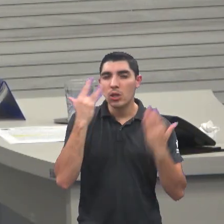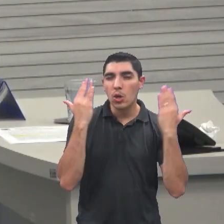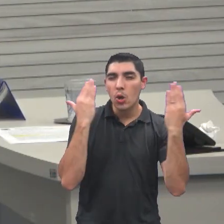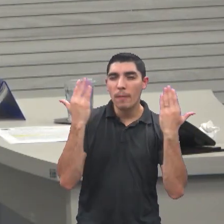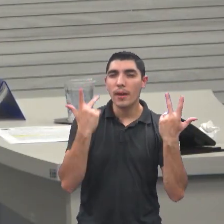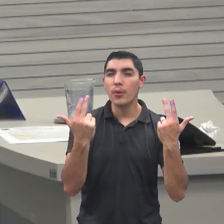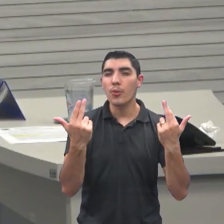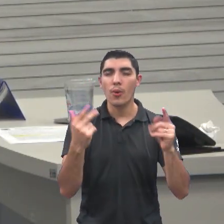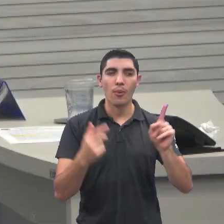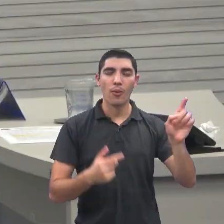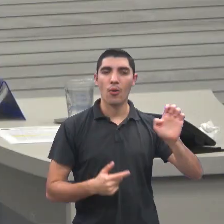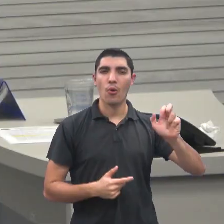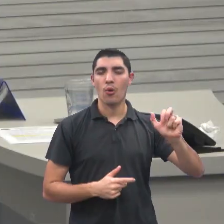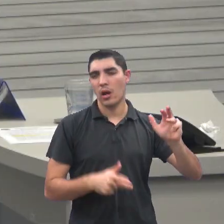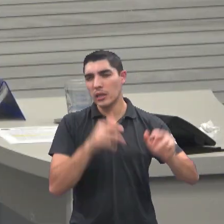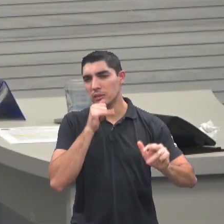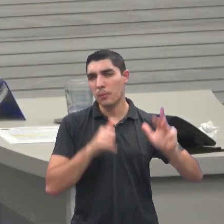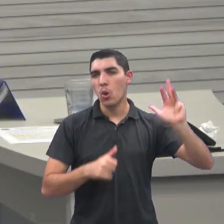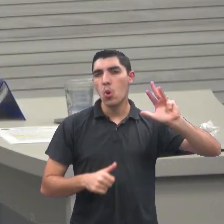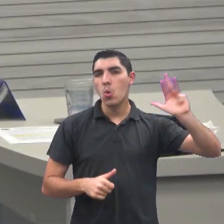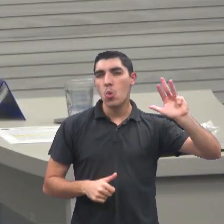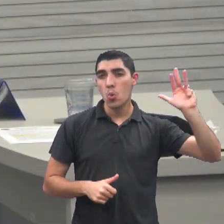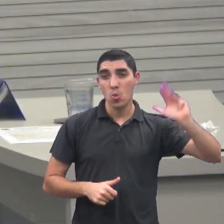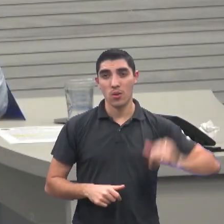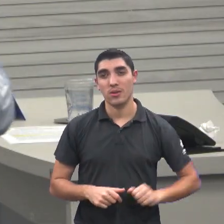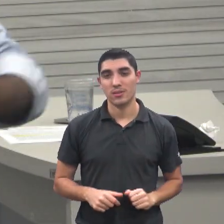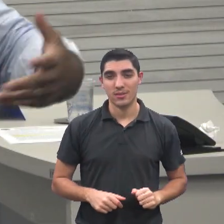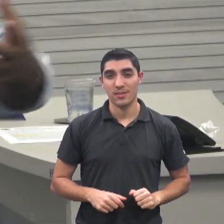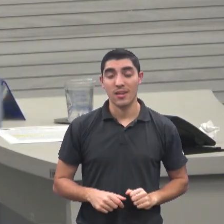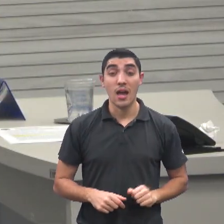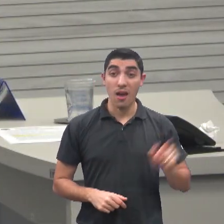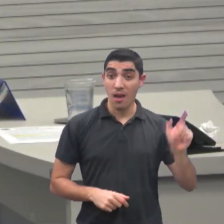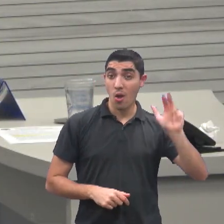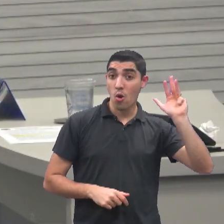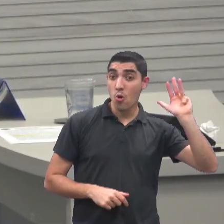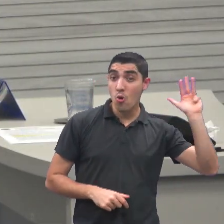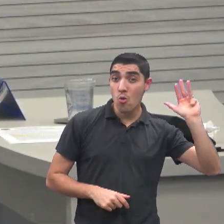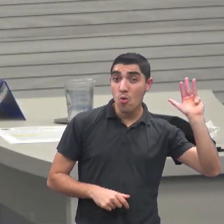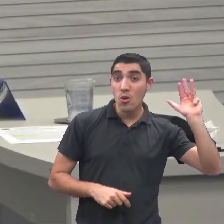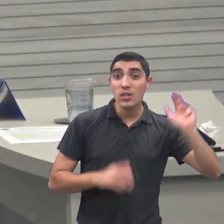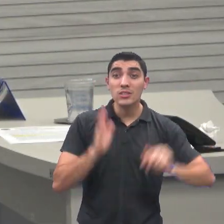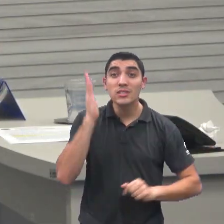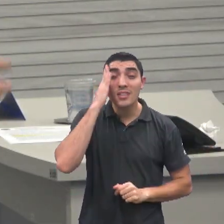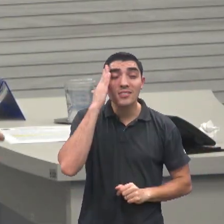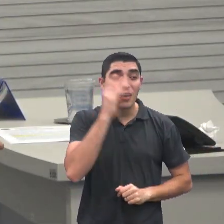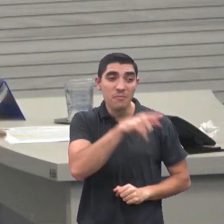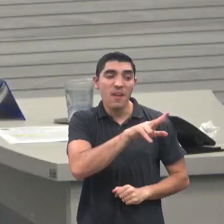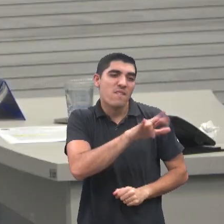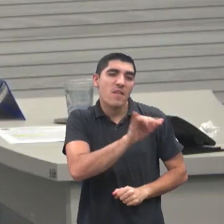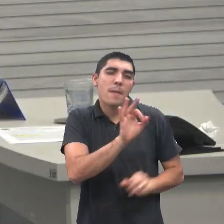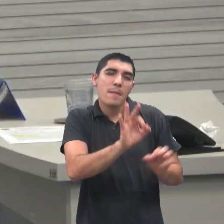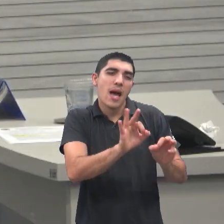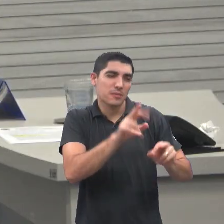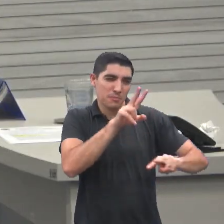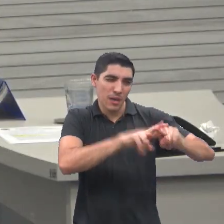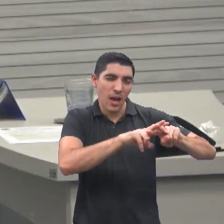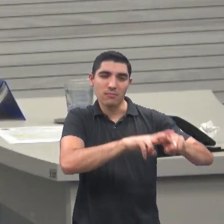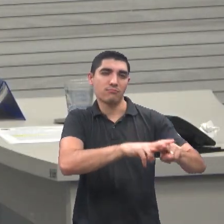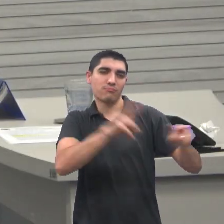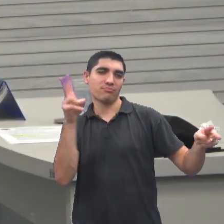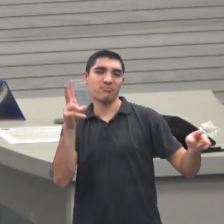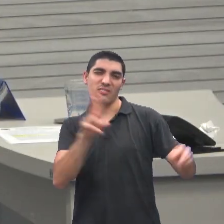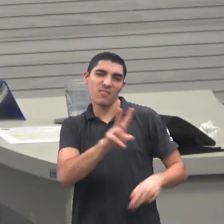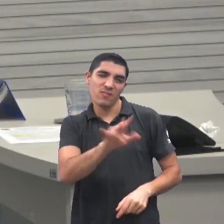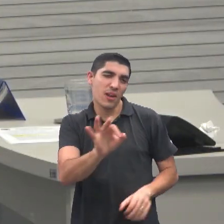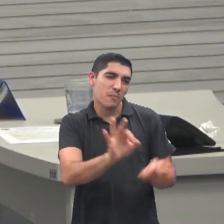Sabiam que o Lula seria absolvido. E acho que quem deu o caminho veio lá de cima mesmo, para o